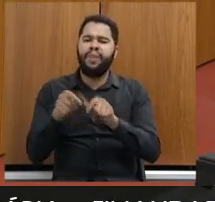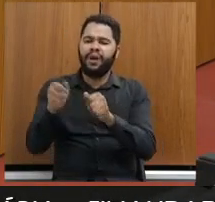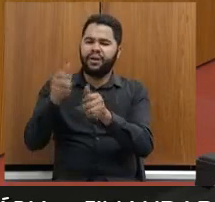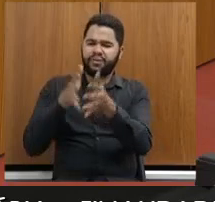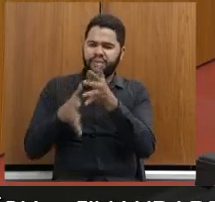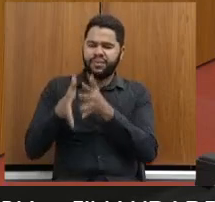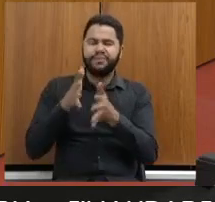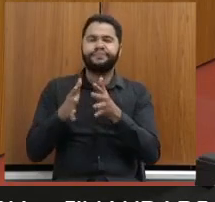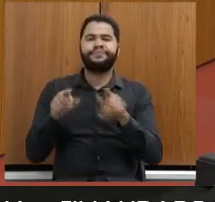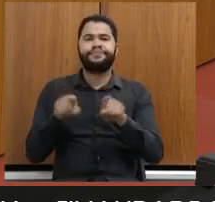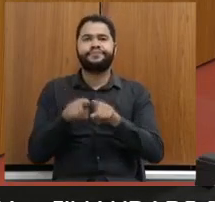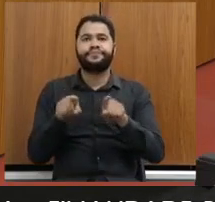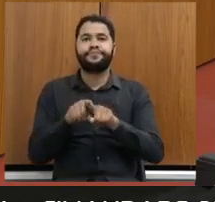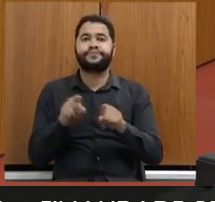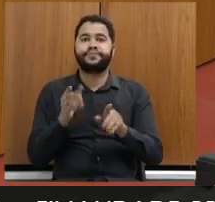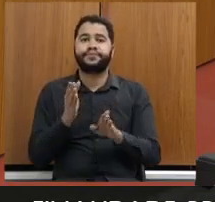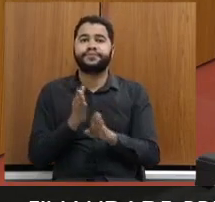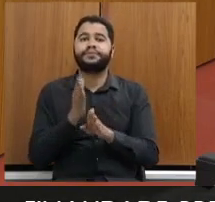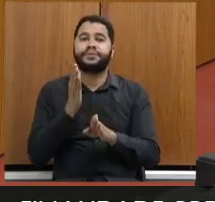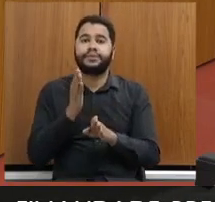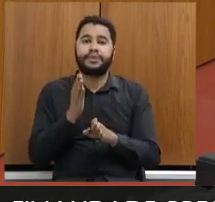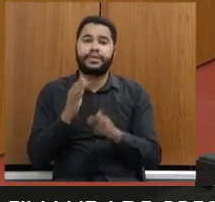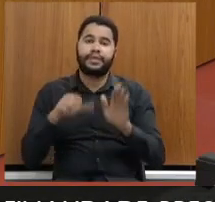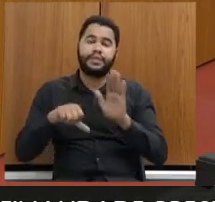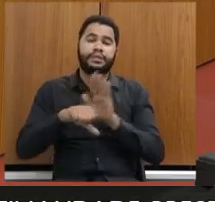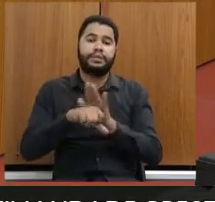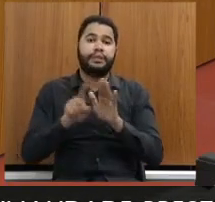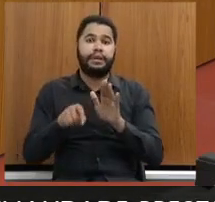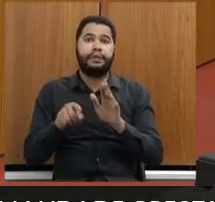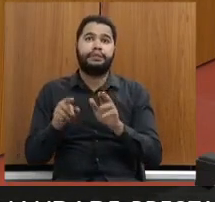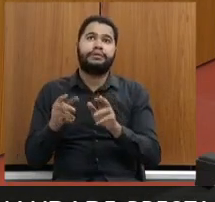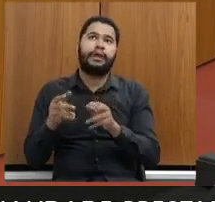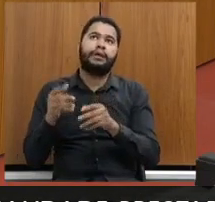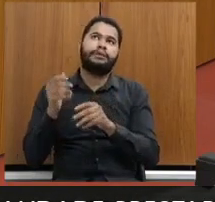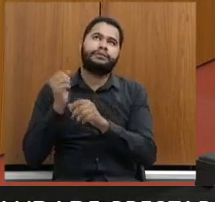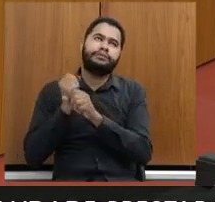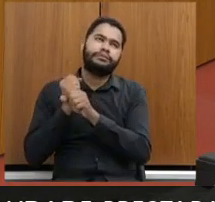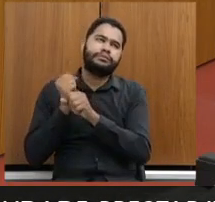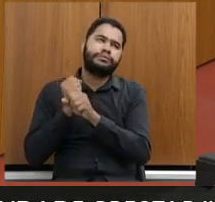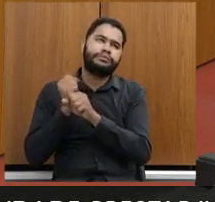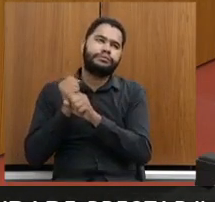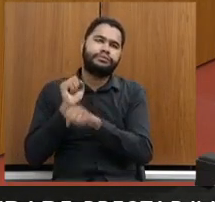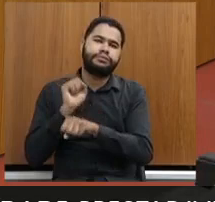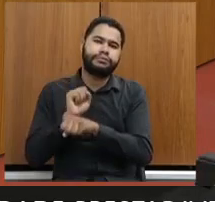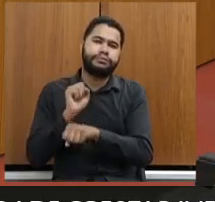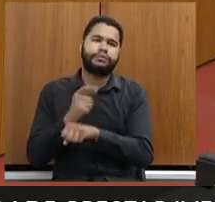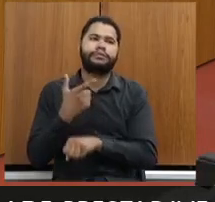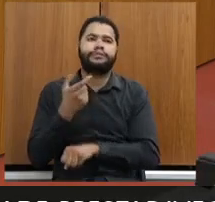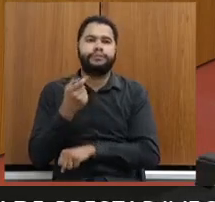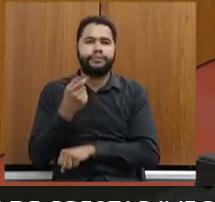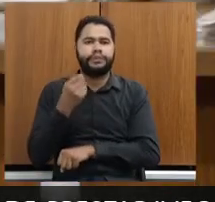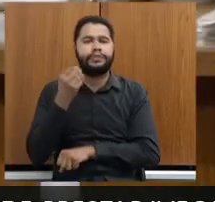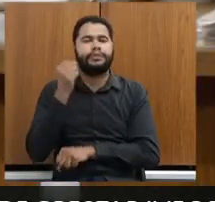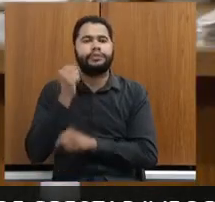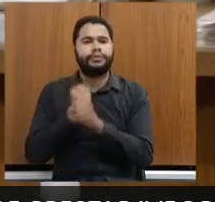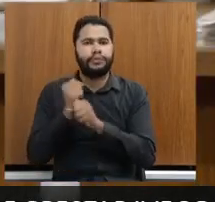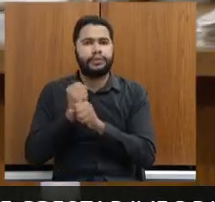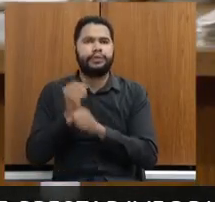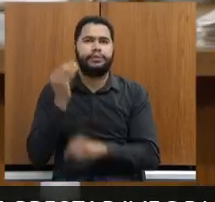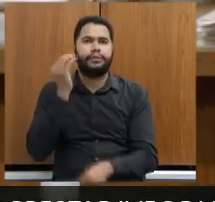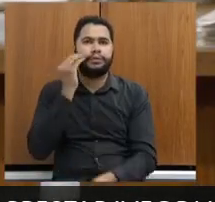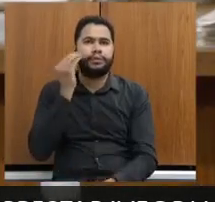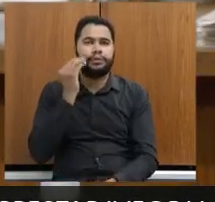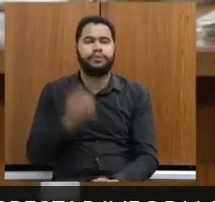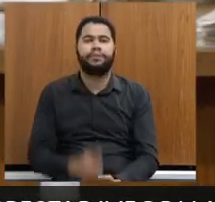da identificação civil e criminal de fato ela é esperada por muitos anos a 20 anos a gente tenta isto